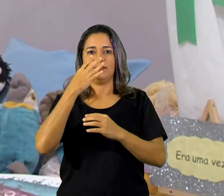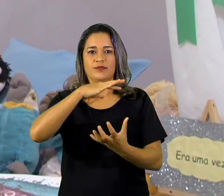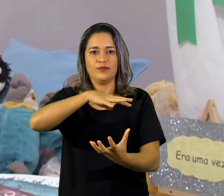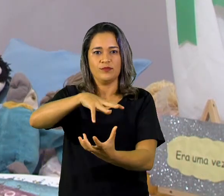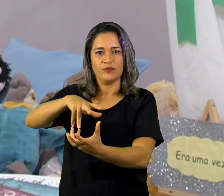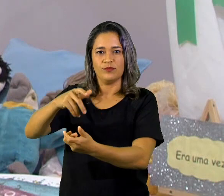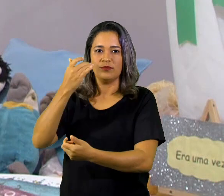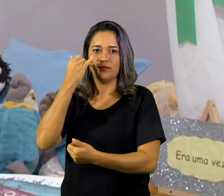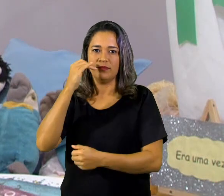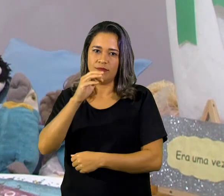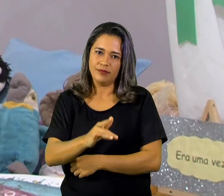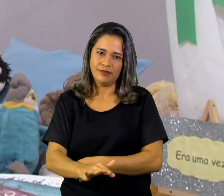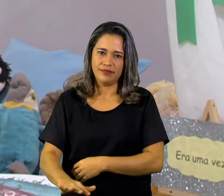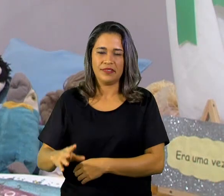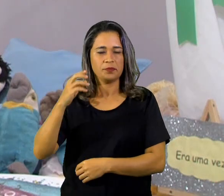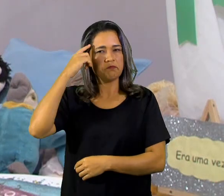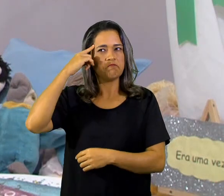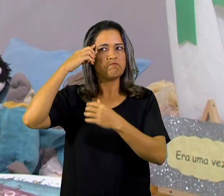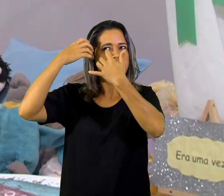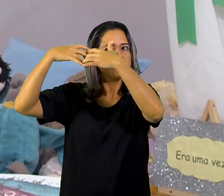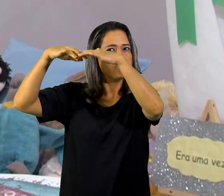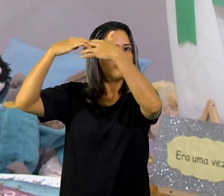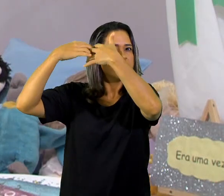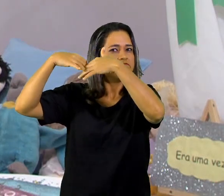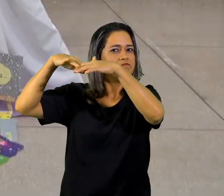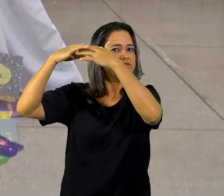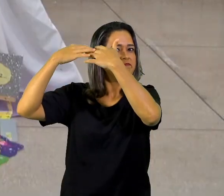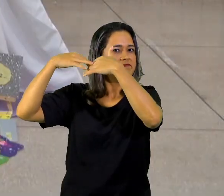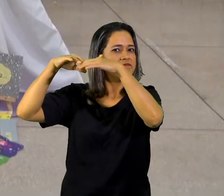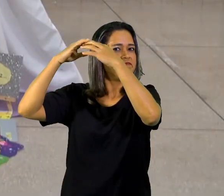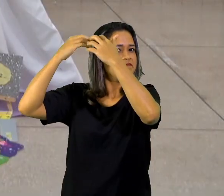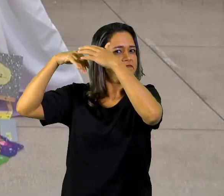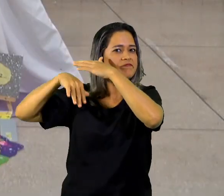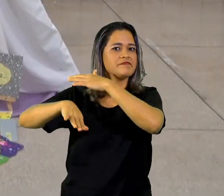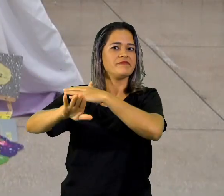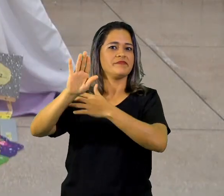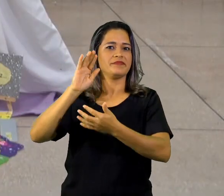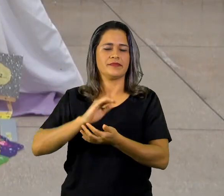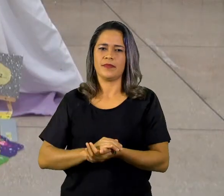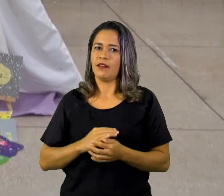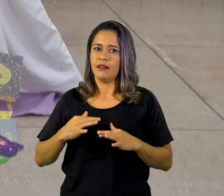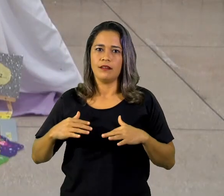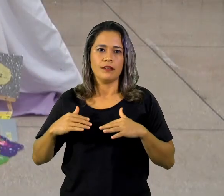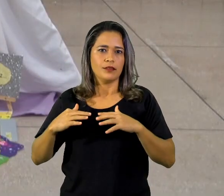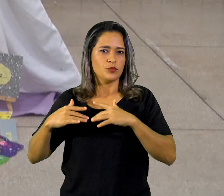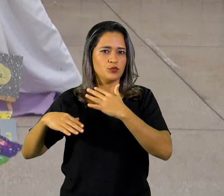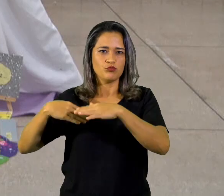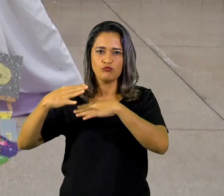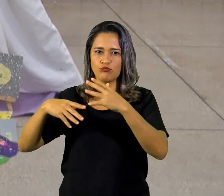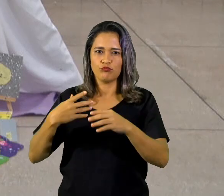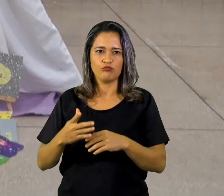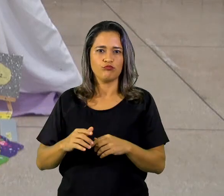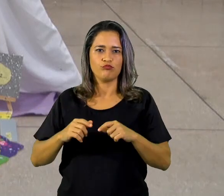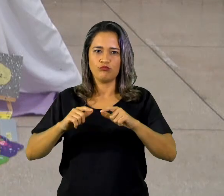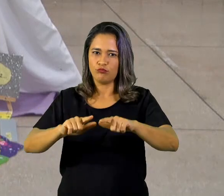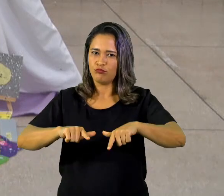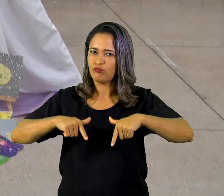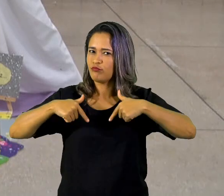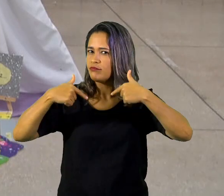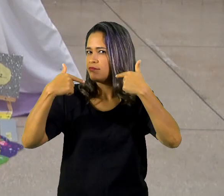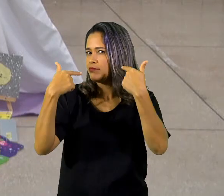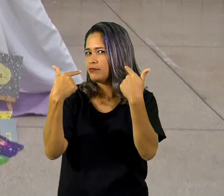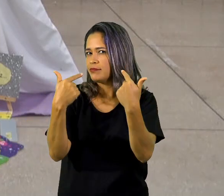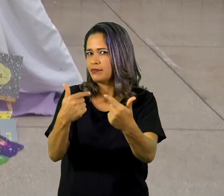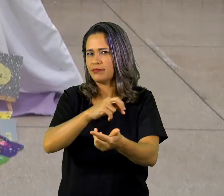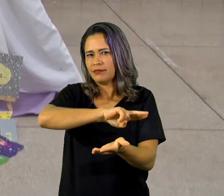desperta a imaginação e a criatividade da criança. Assim como tantas ações são inseridas na rotina da